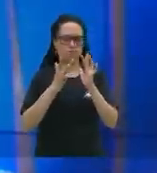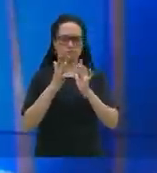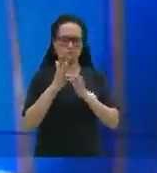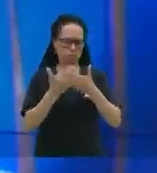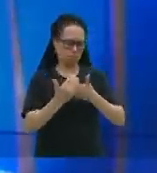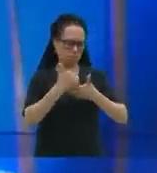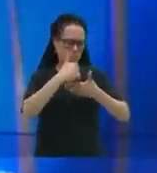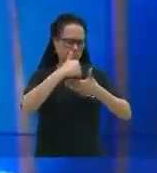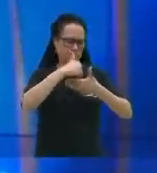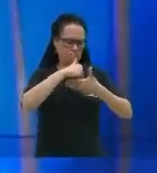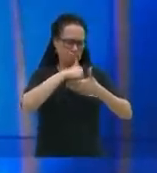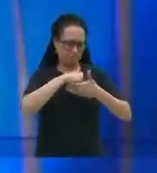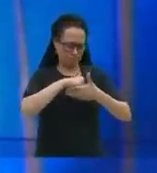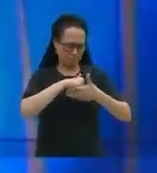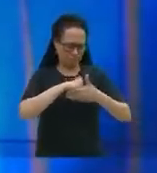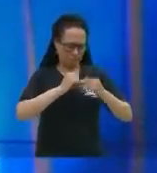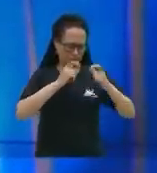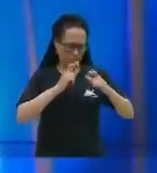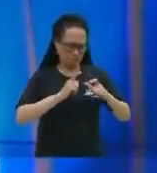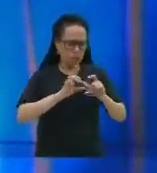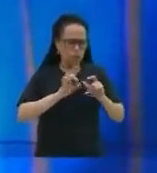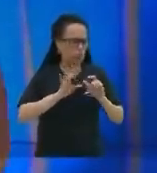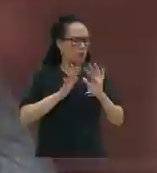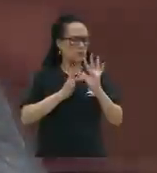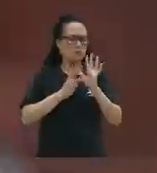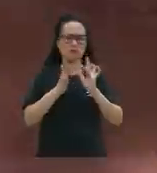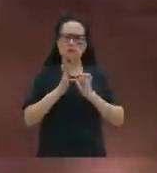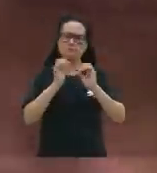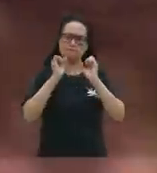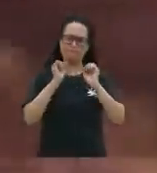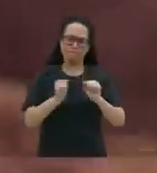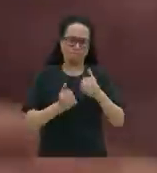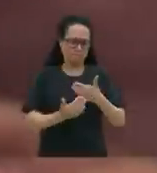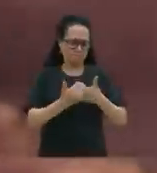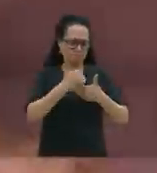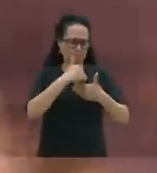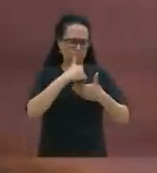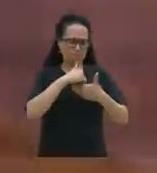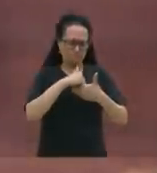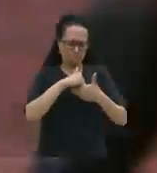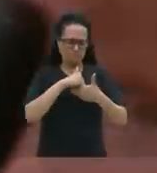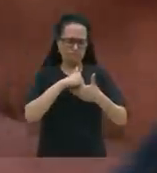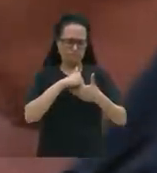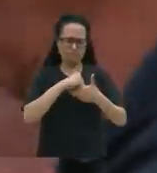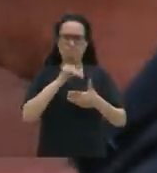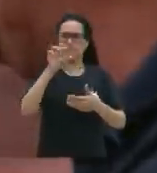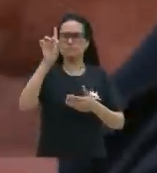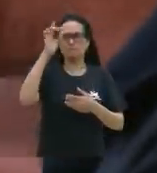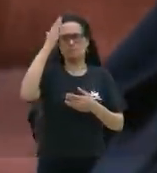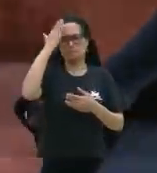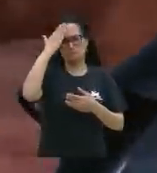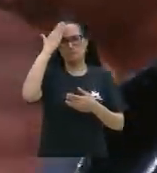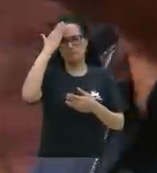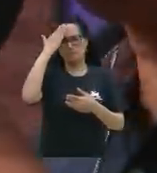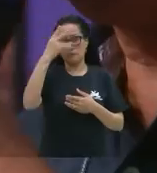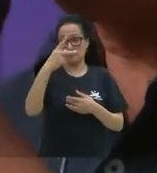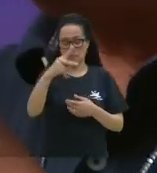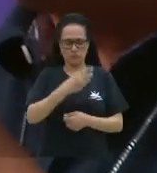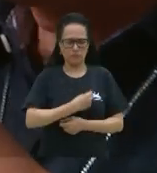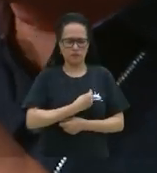onde só Ele pode entrar. Deus sabe que sua vida também tem sido